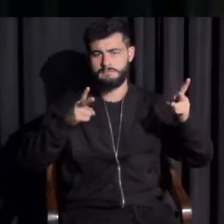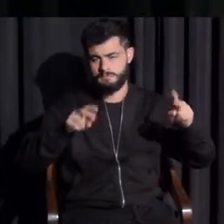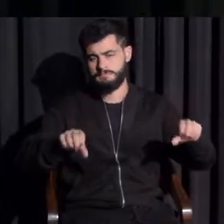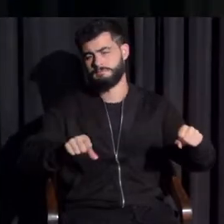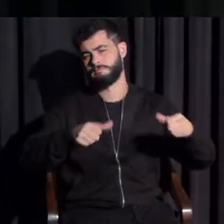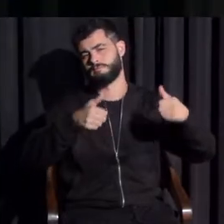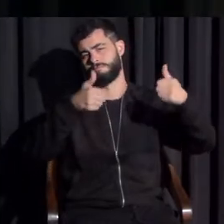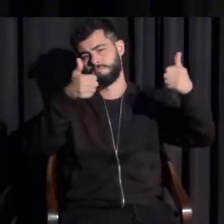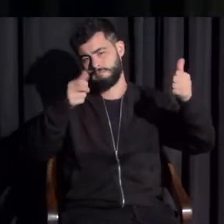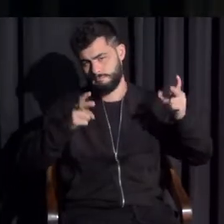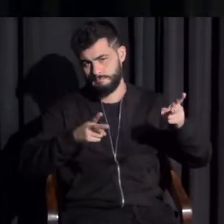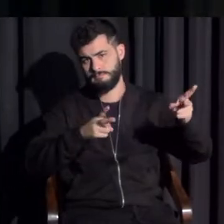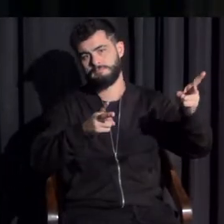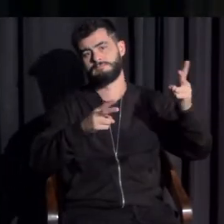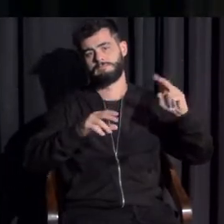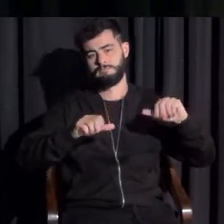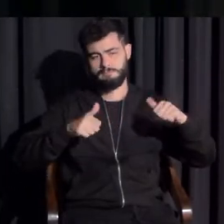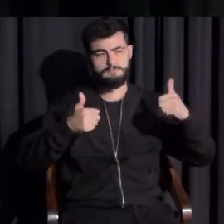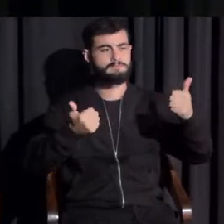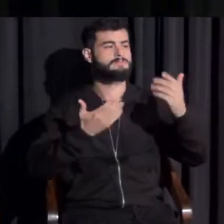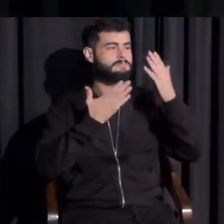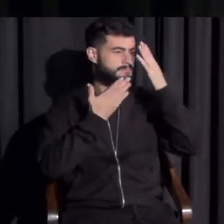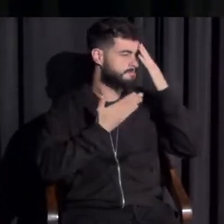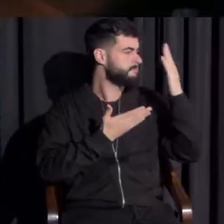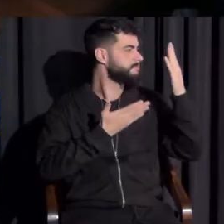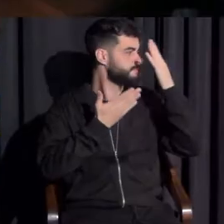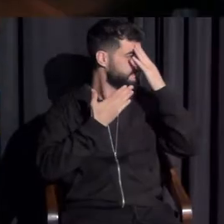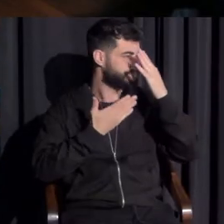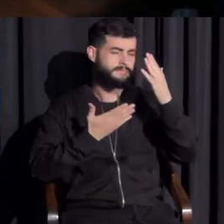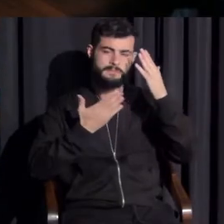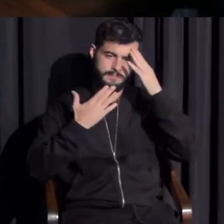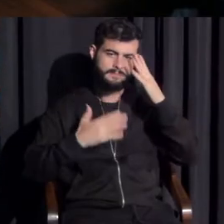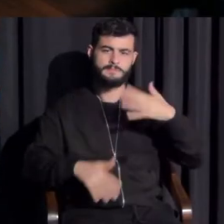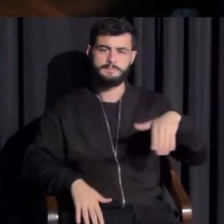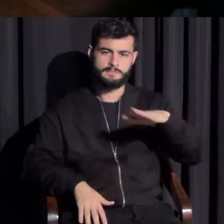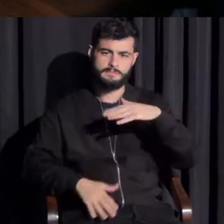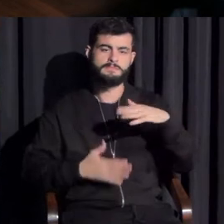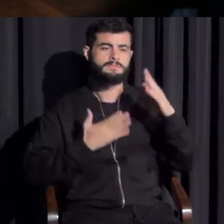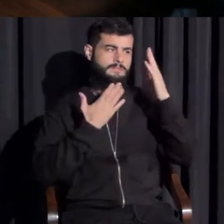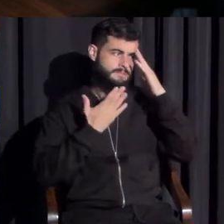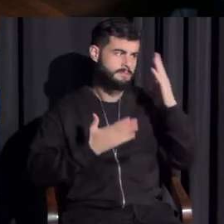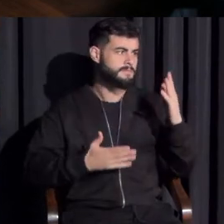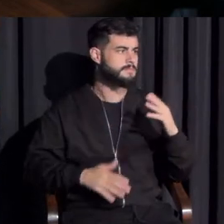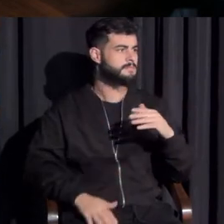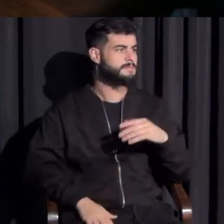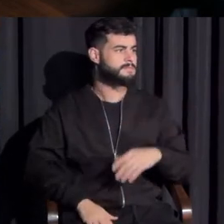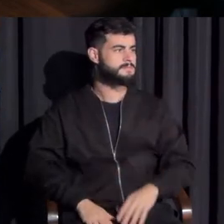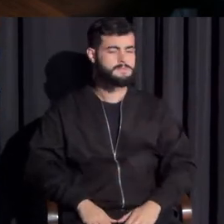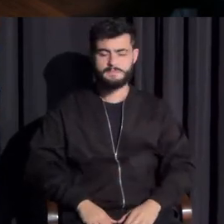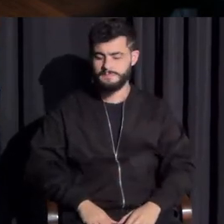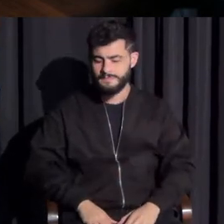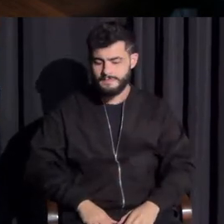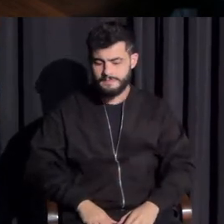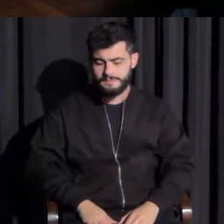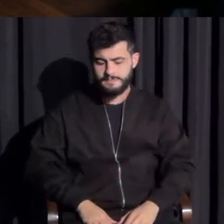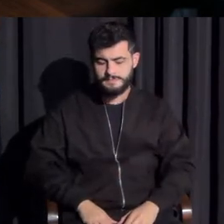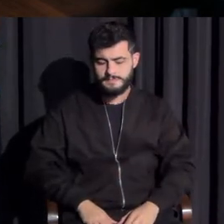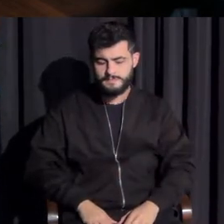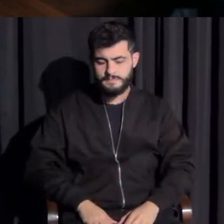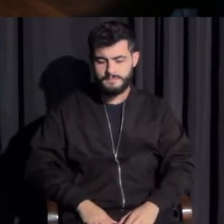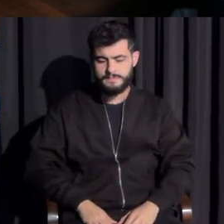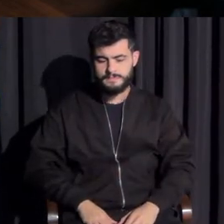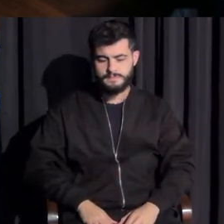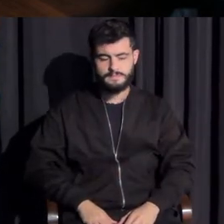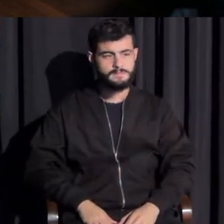obrigado, obrigado a todos, obrigado quem está em casa. Muito obrigado. Obrigado, Vilma, que fez aí, ó, toda essa mediação.